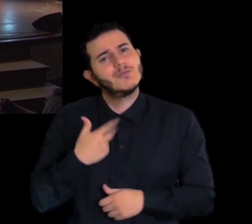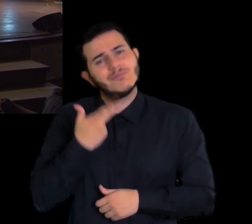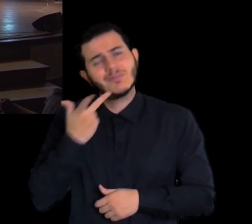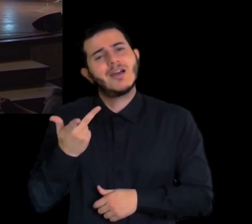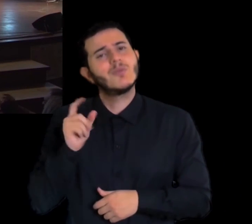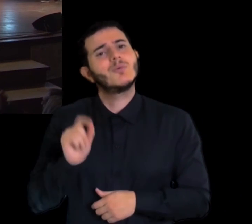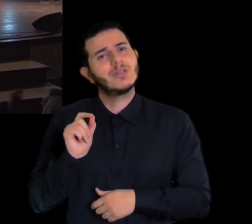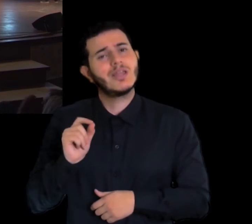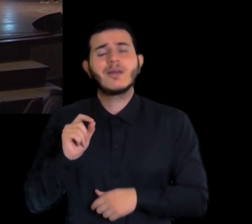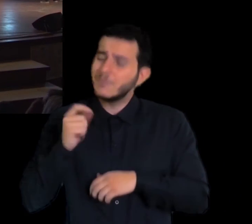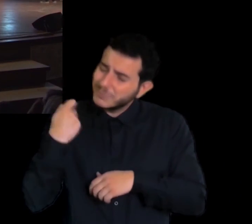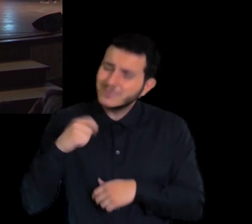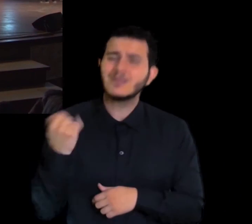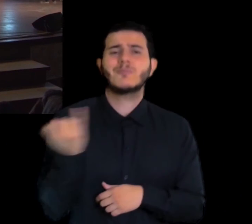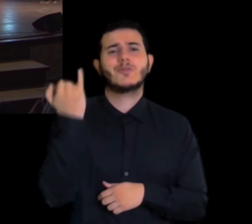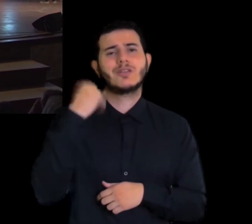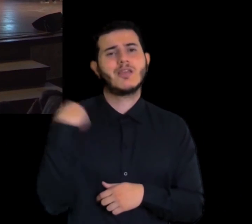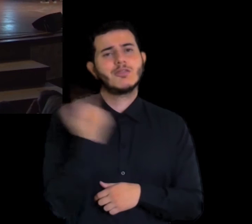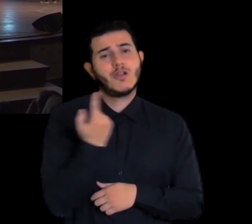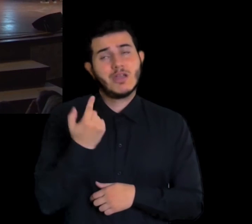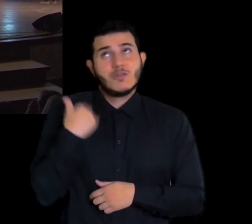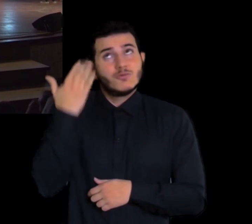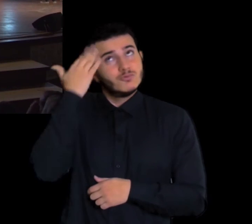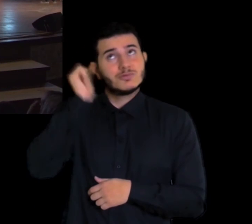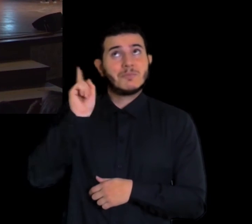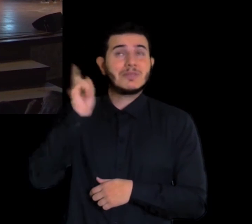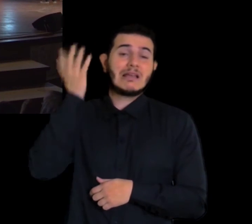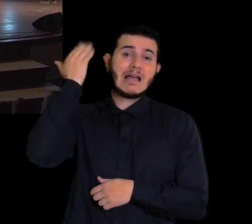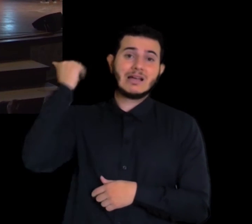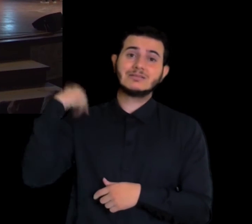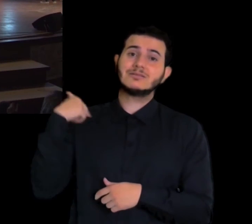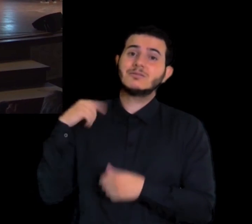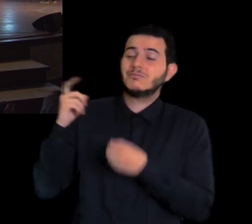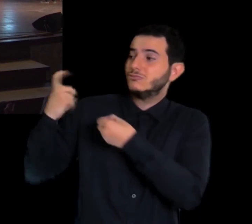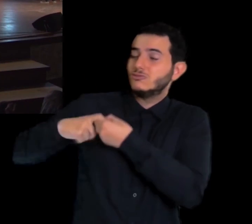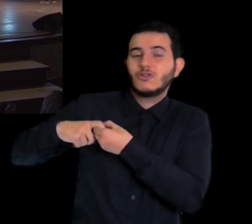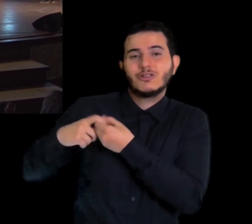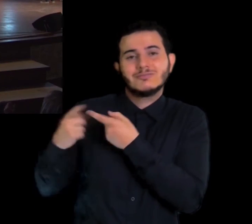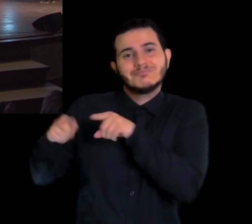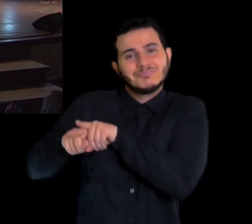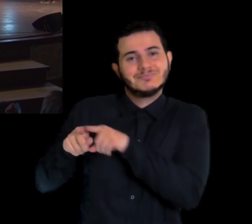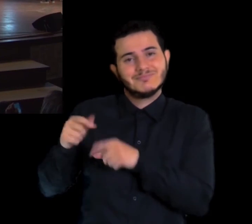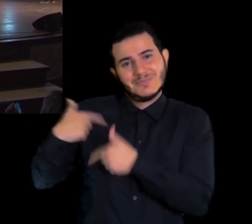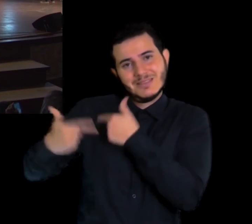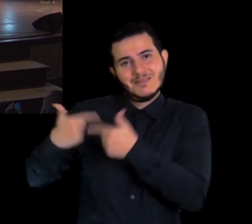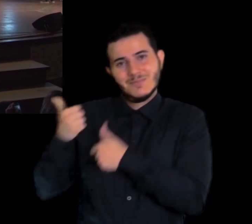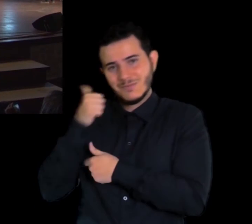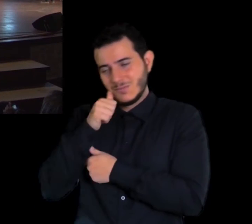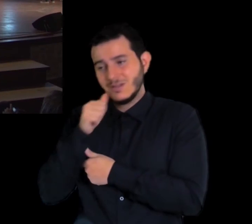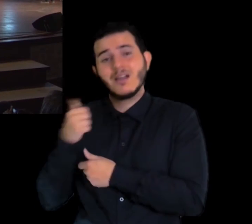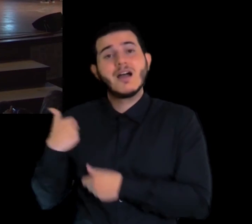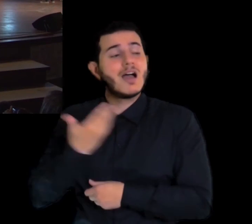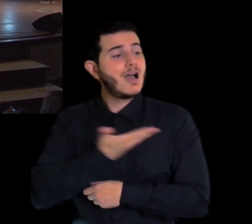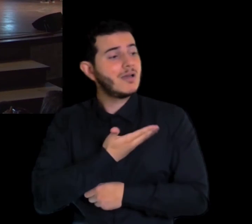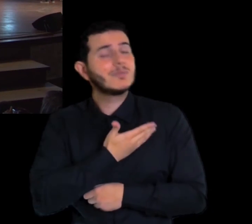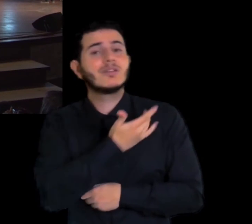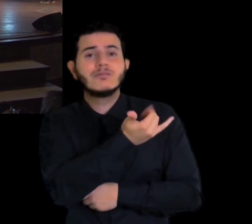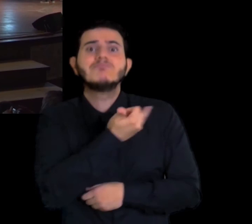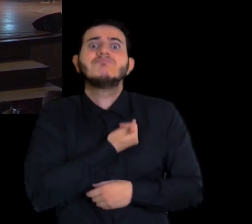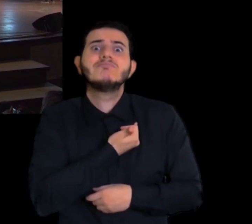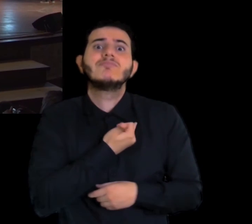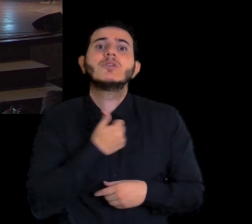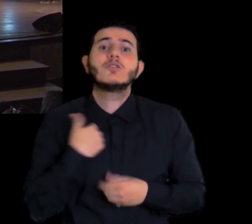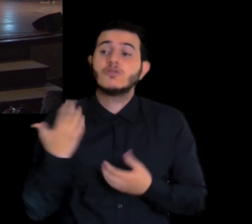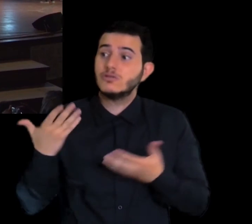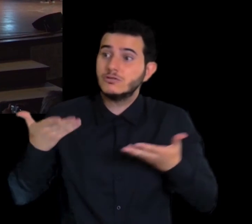do que não tem nada mais importante. Por exemplo, não sabia eu que naquele agora com a minha sócia, que a gente conversou lá, e tem um amigo que ele foi a Solutudo para